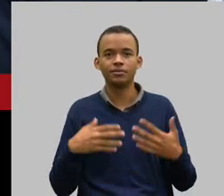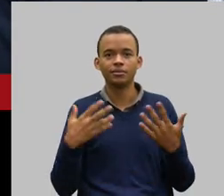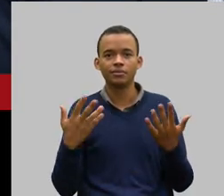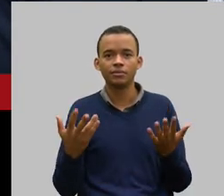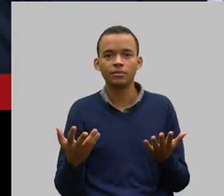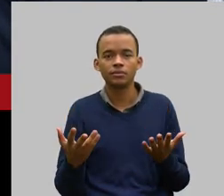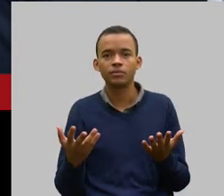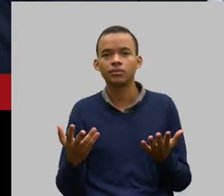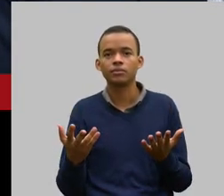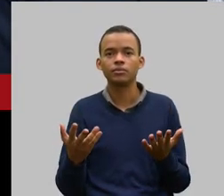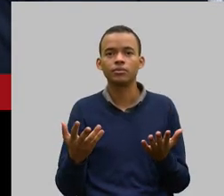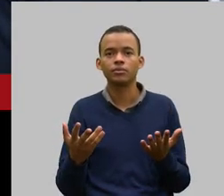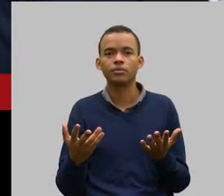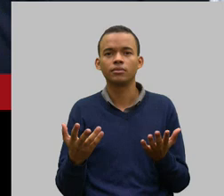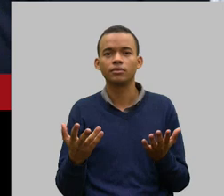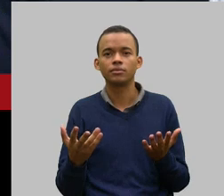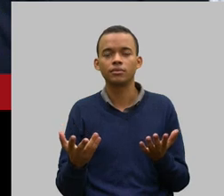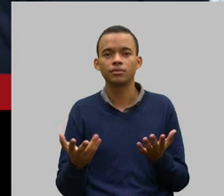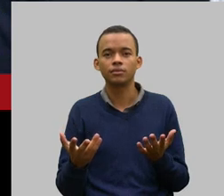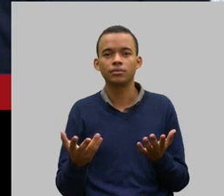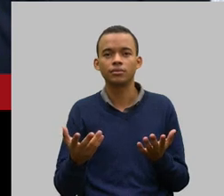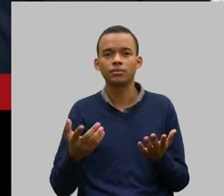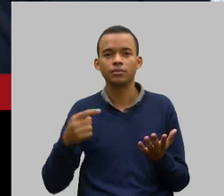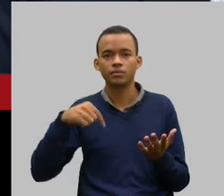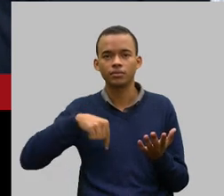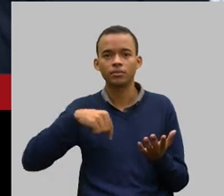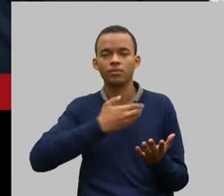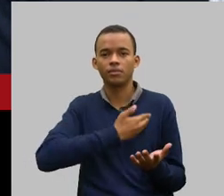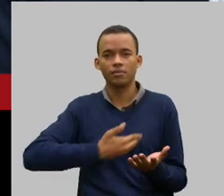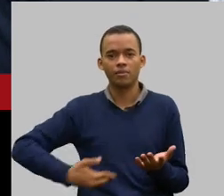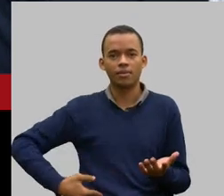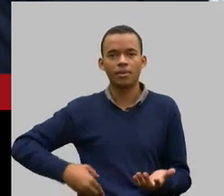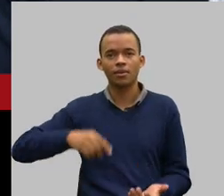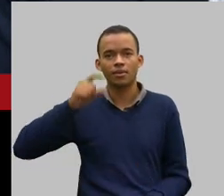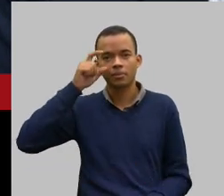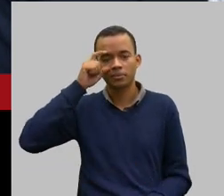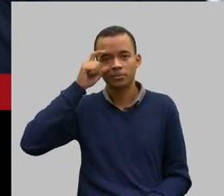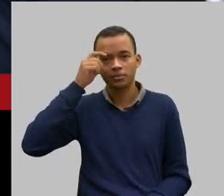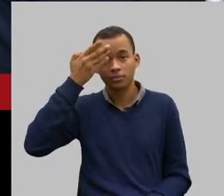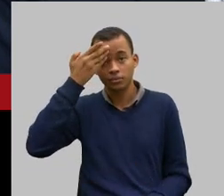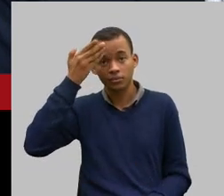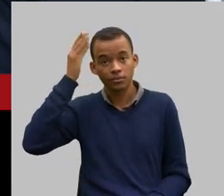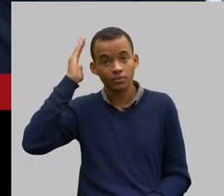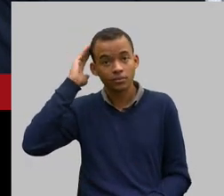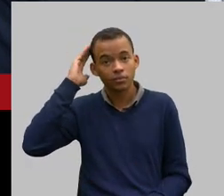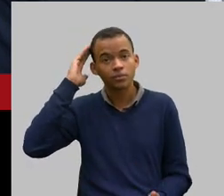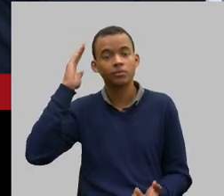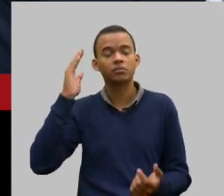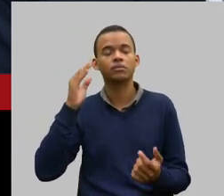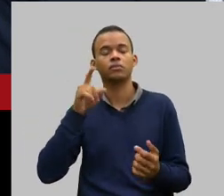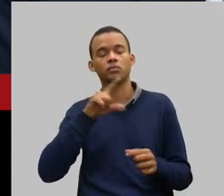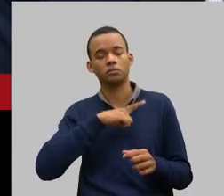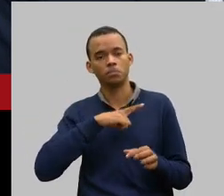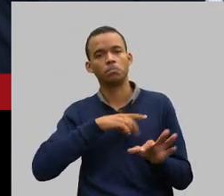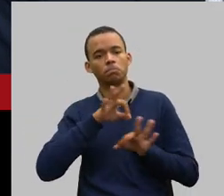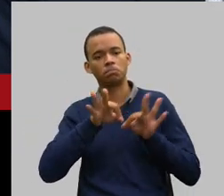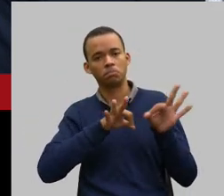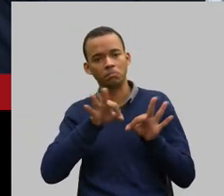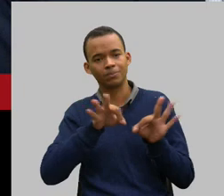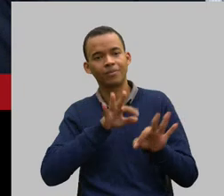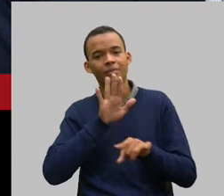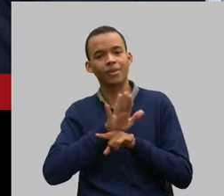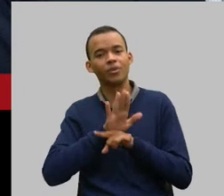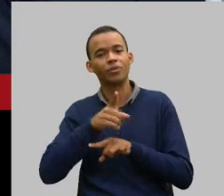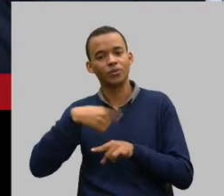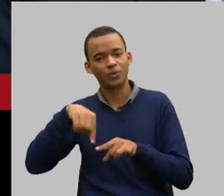você faz sua parte mas ninguém faz nada sozinho o governo Zema aí tem feita a sua parte e tem facilitado as ações de nossos deputados que